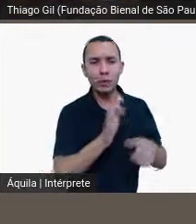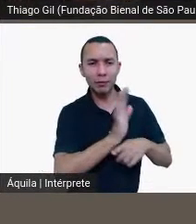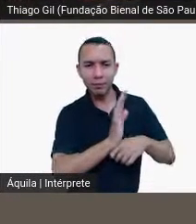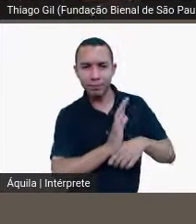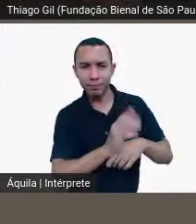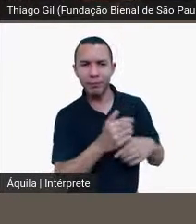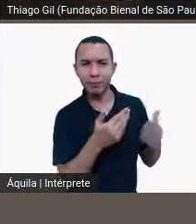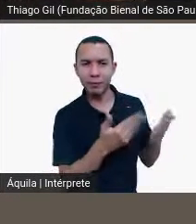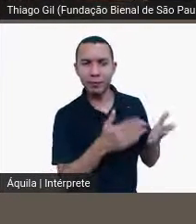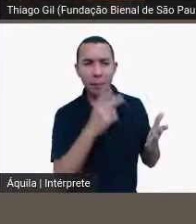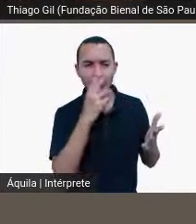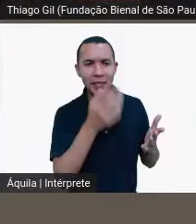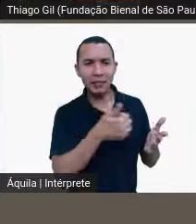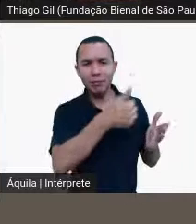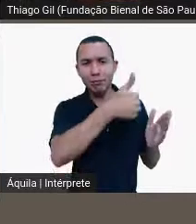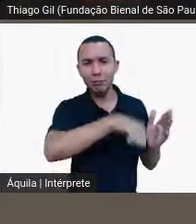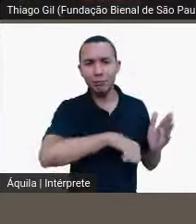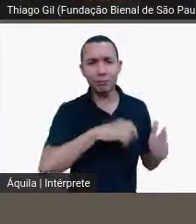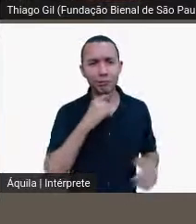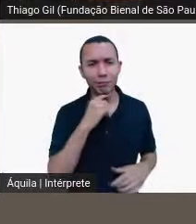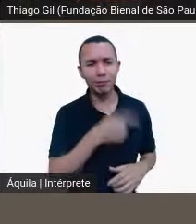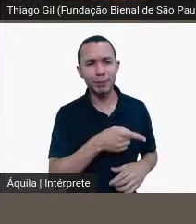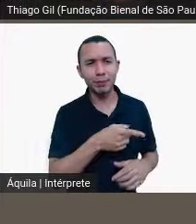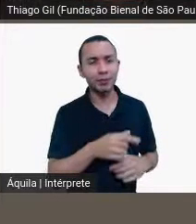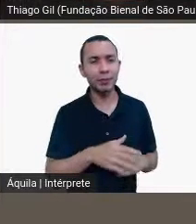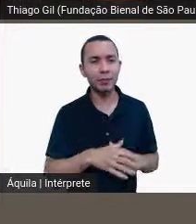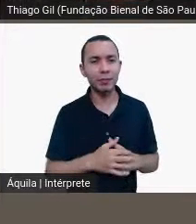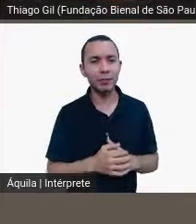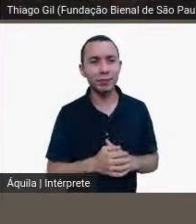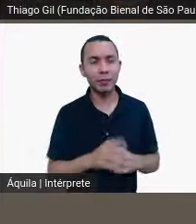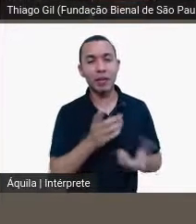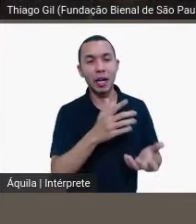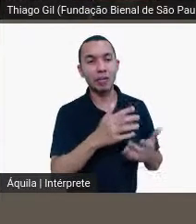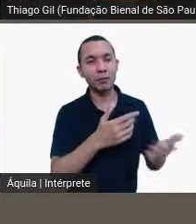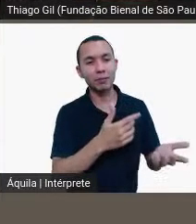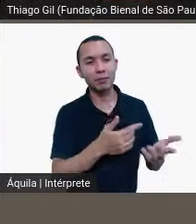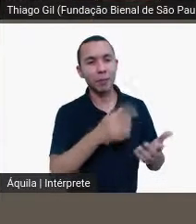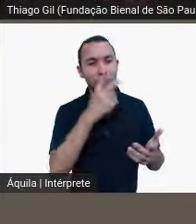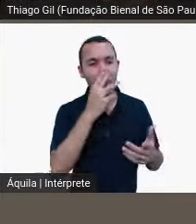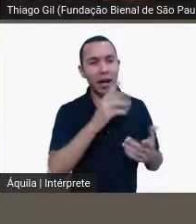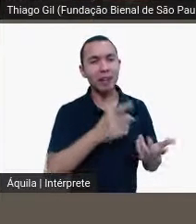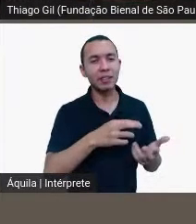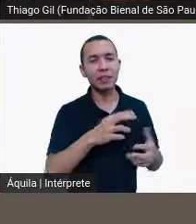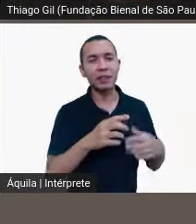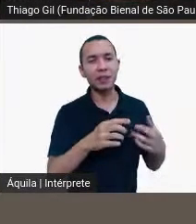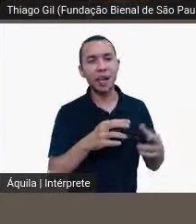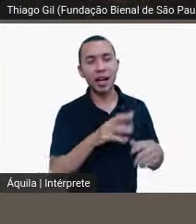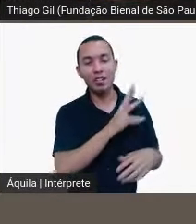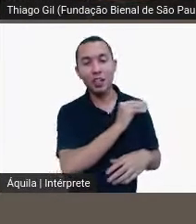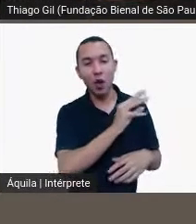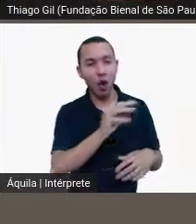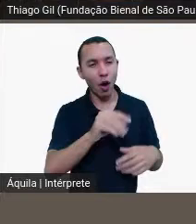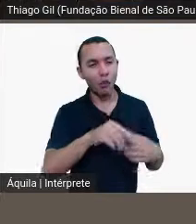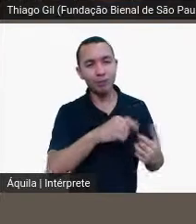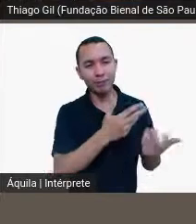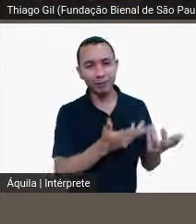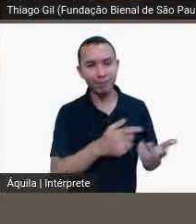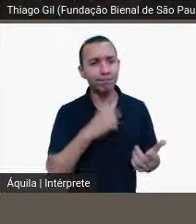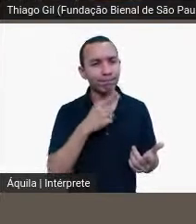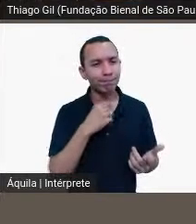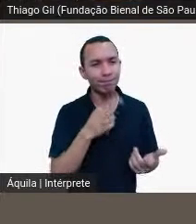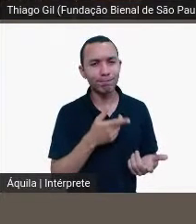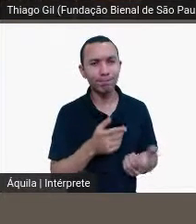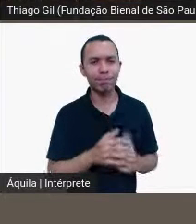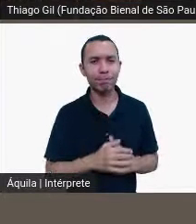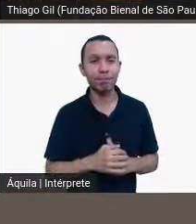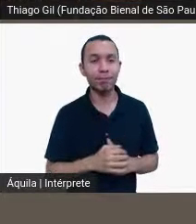não dá certo. O João Miramar é um personagem sempre muito enrolado. E, do mesmo modo, a fotografia também aparece como um elemento